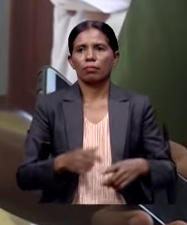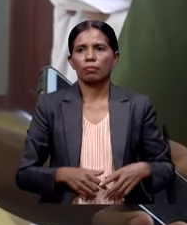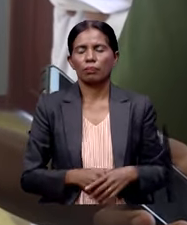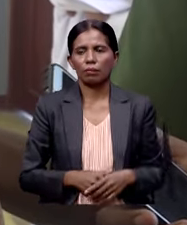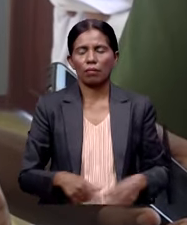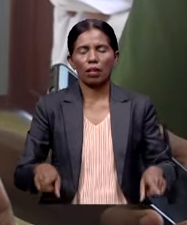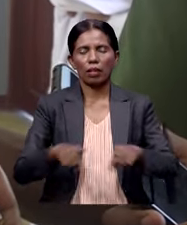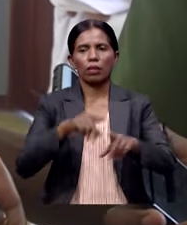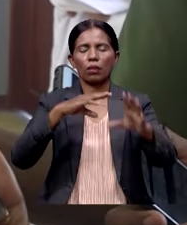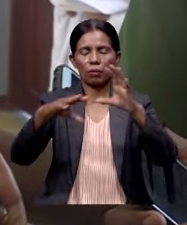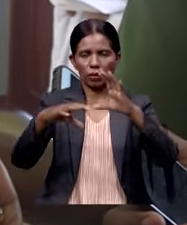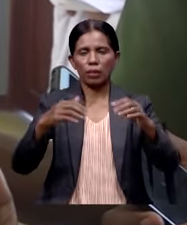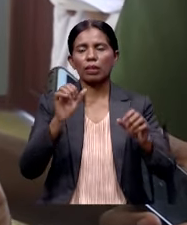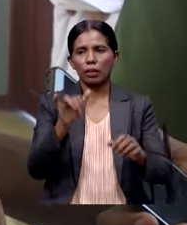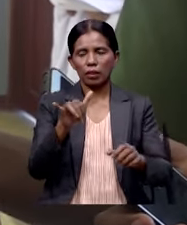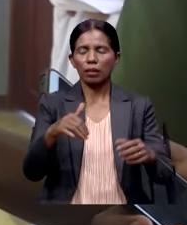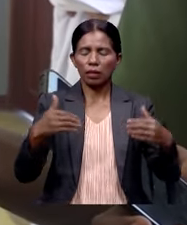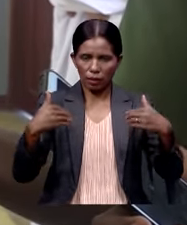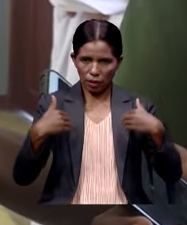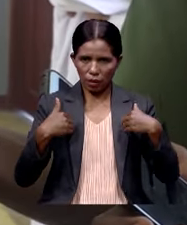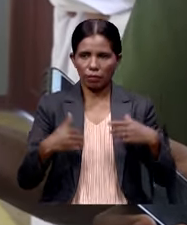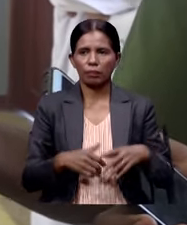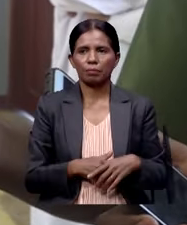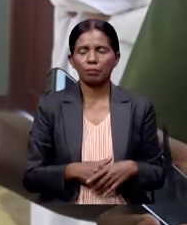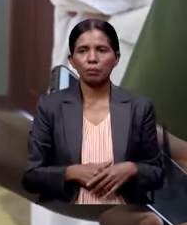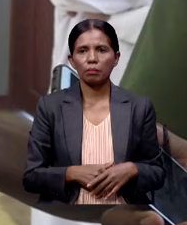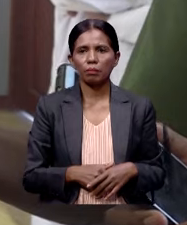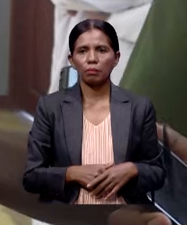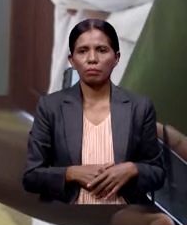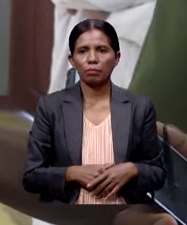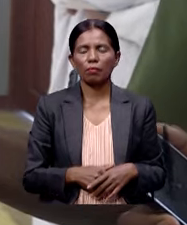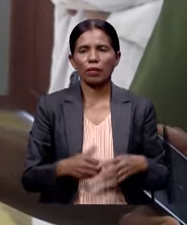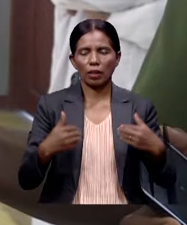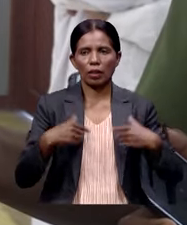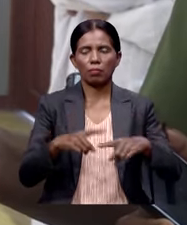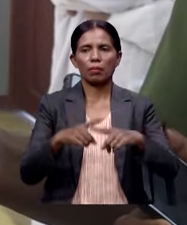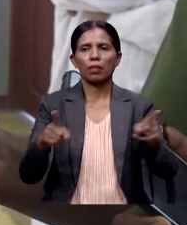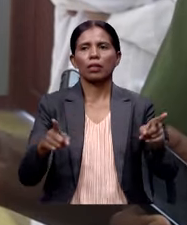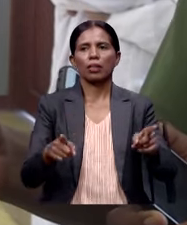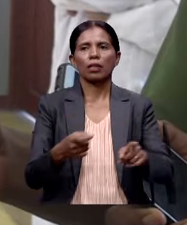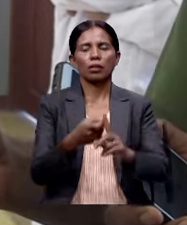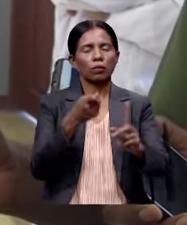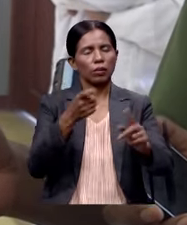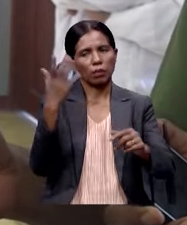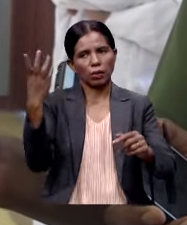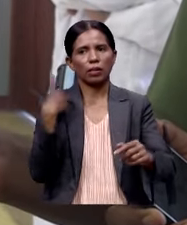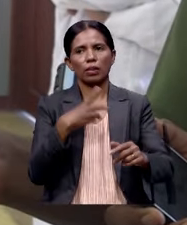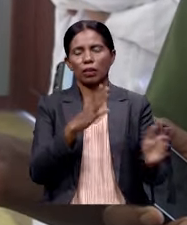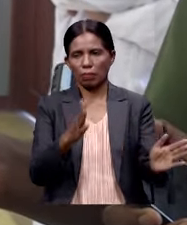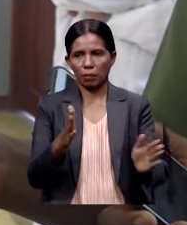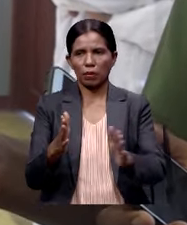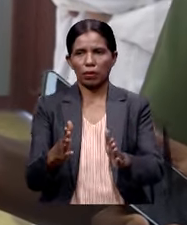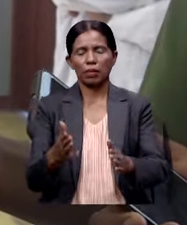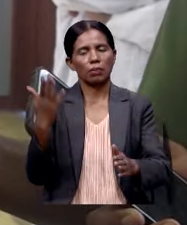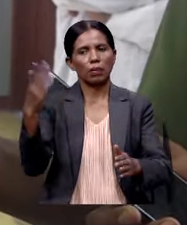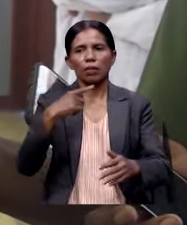Nuda comunicação, sim, ia. Comunicação, ia mais ver confirmação tem mais neba. E tá né preparado, mas vida